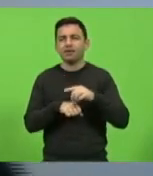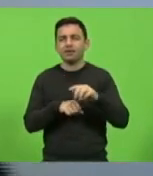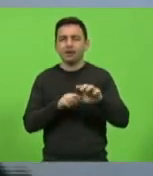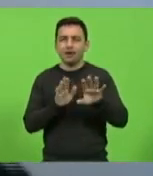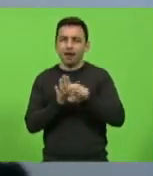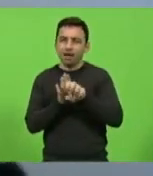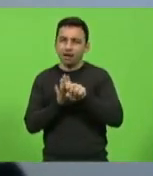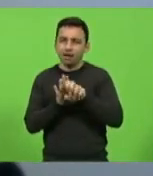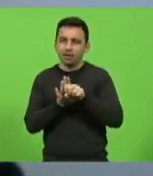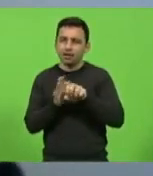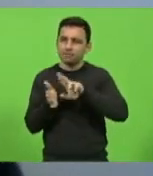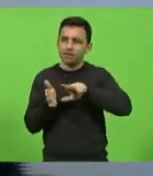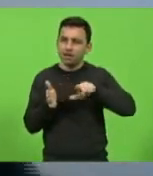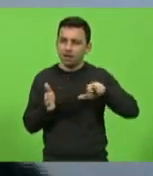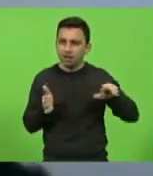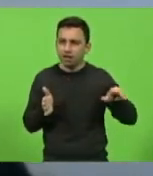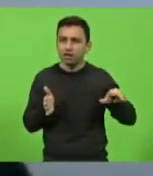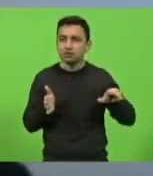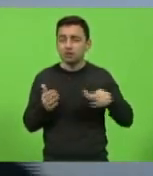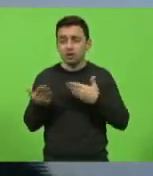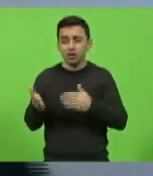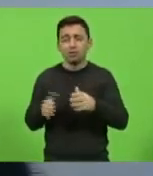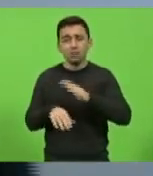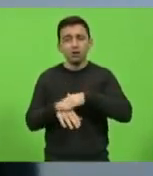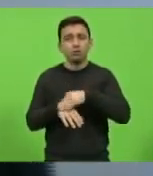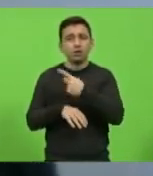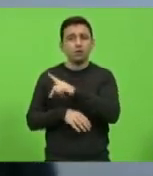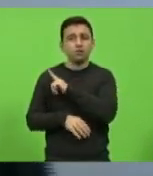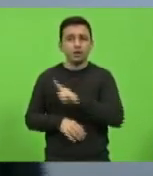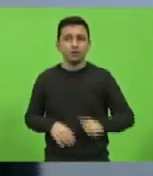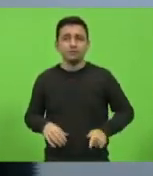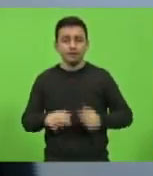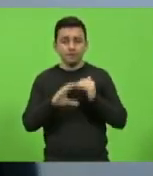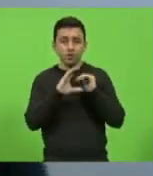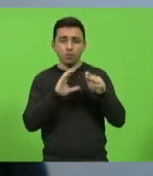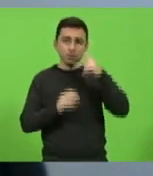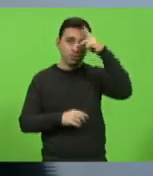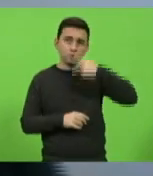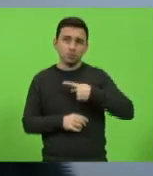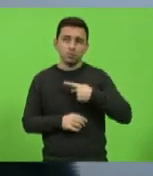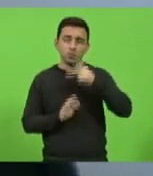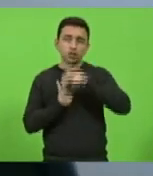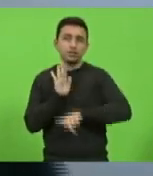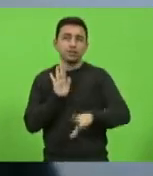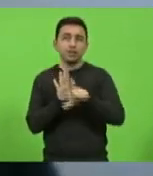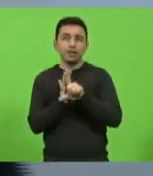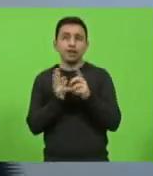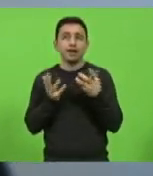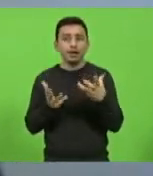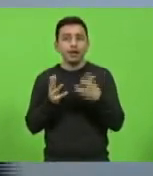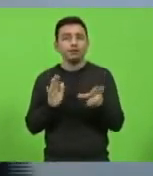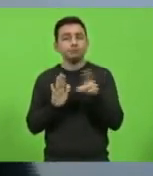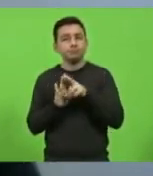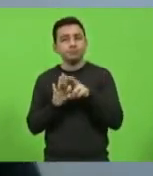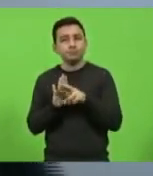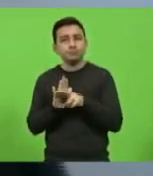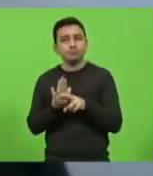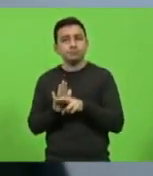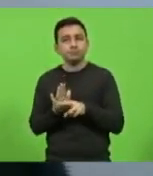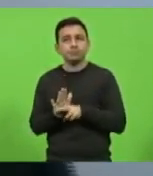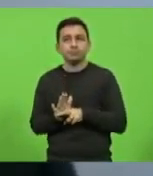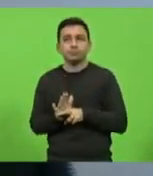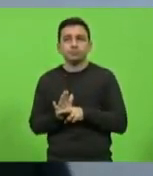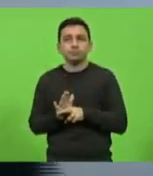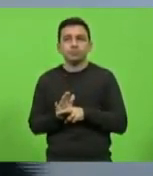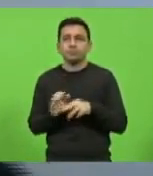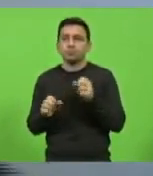governo, que enviou pessoalmente projeto de lei buscando regularizar o mais